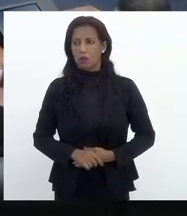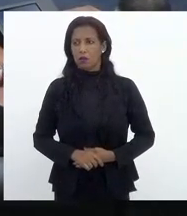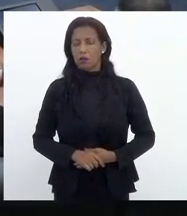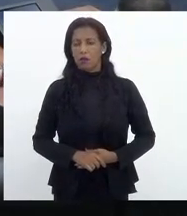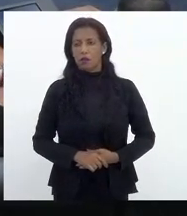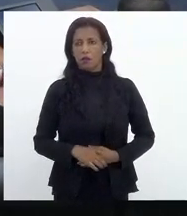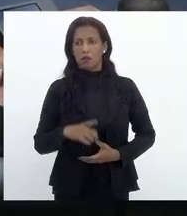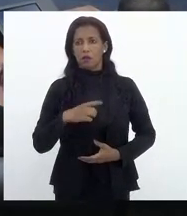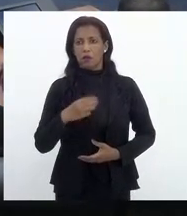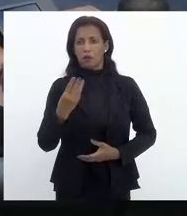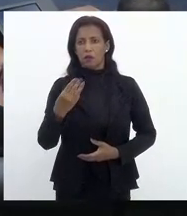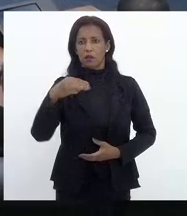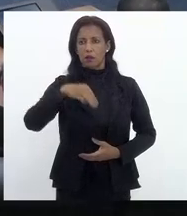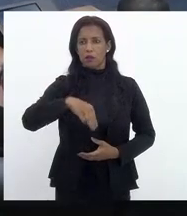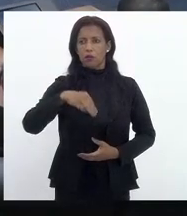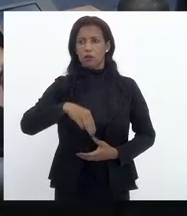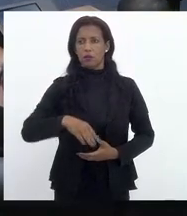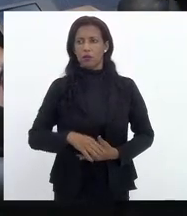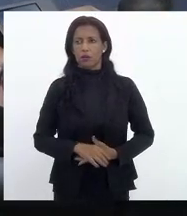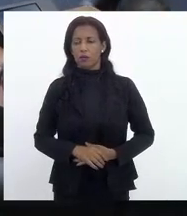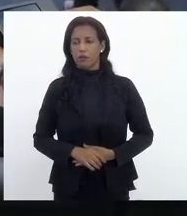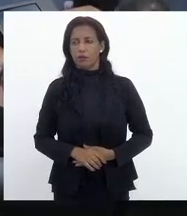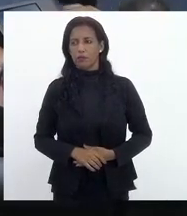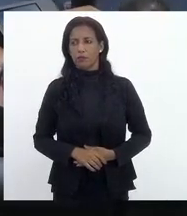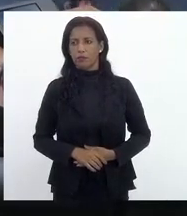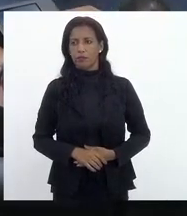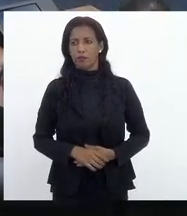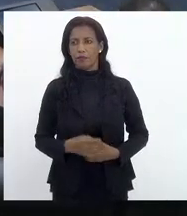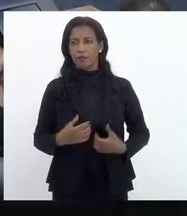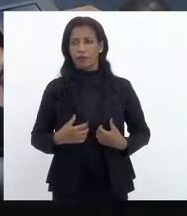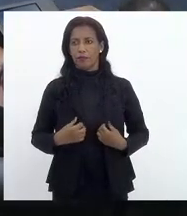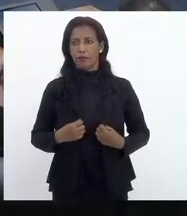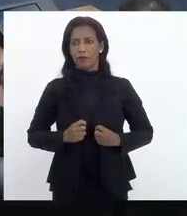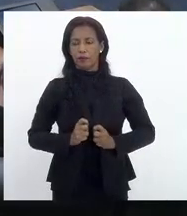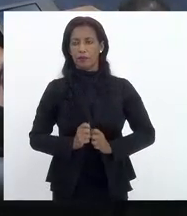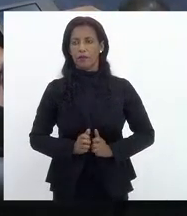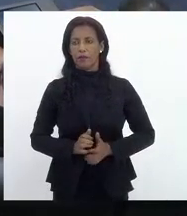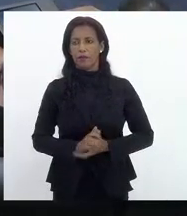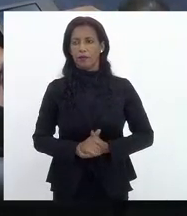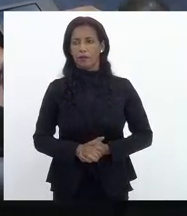é só depois de 3 minutos G1